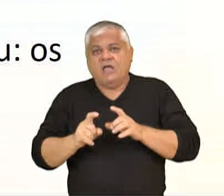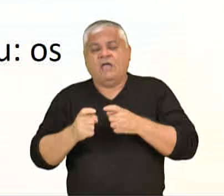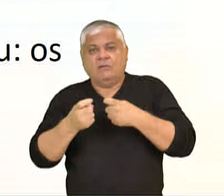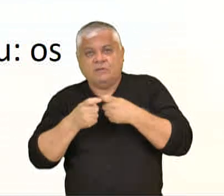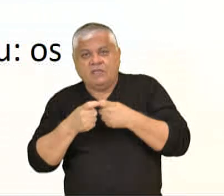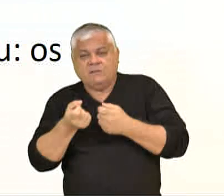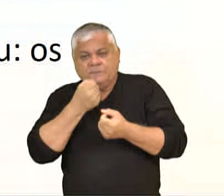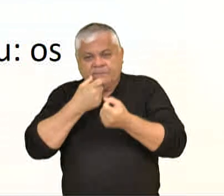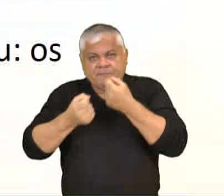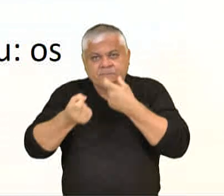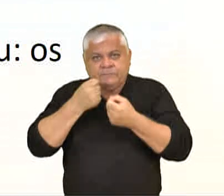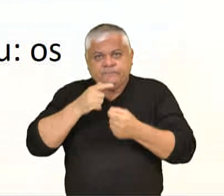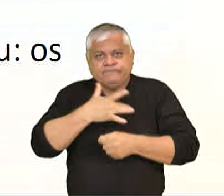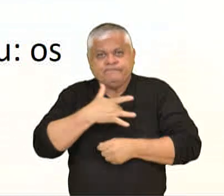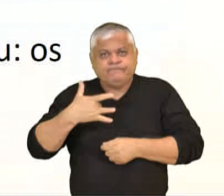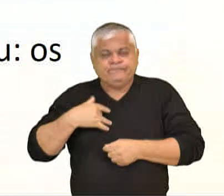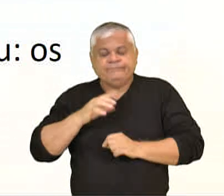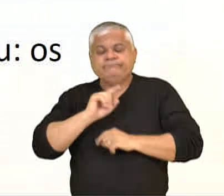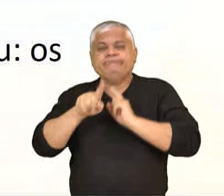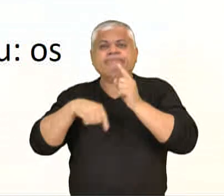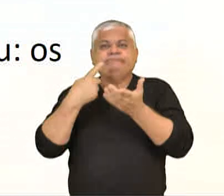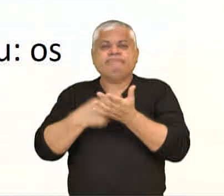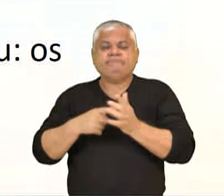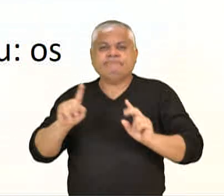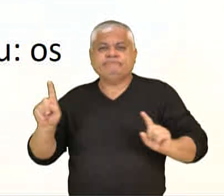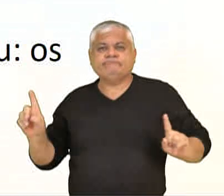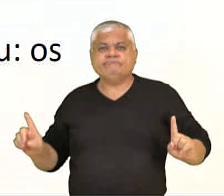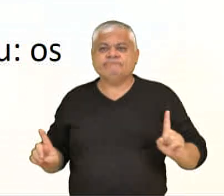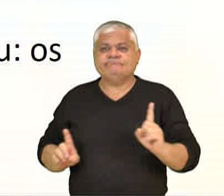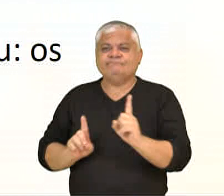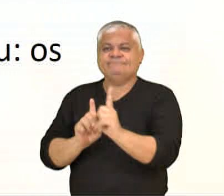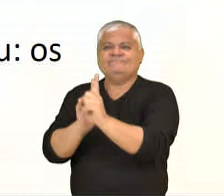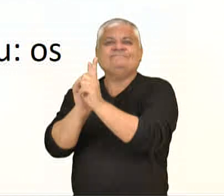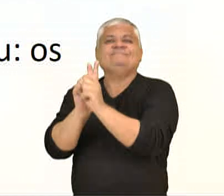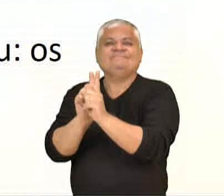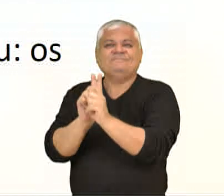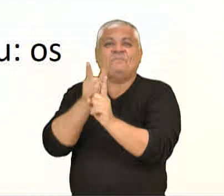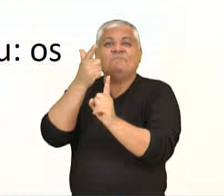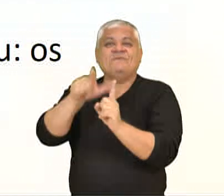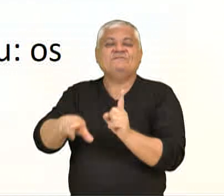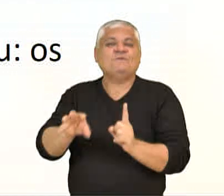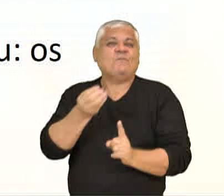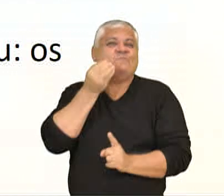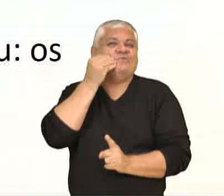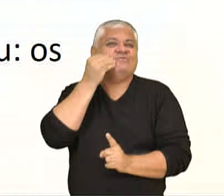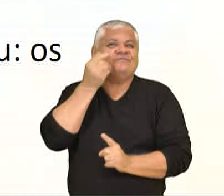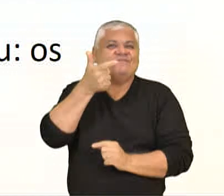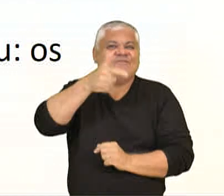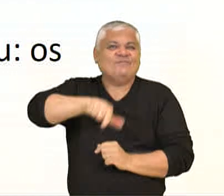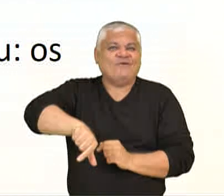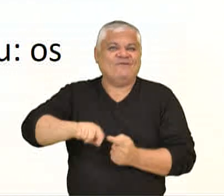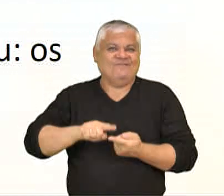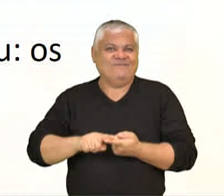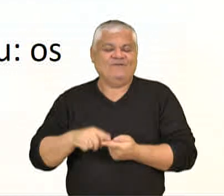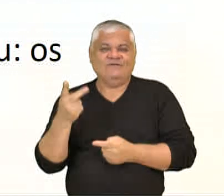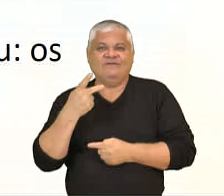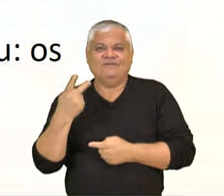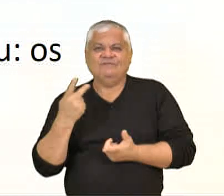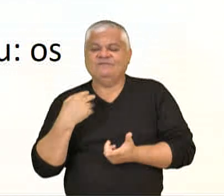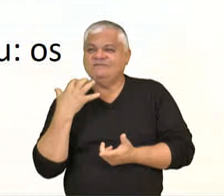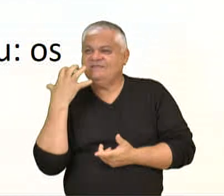amada se encontrou, ela sutil como uma colher de chá, grude de engodos, o firme